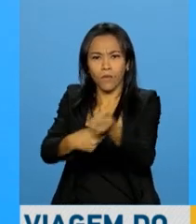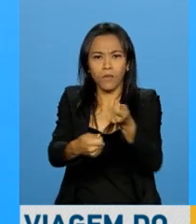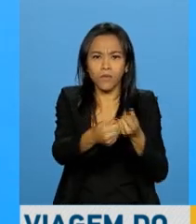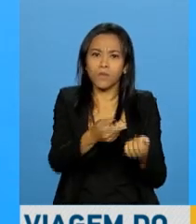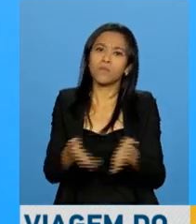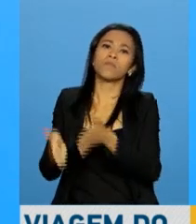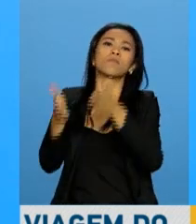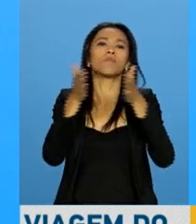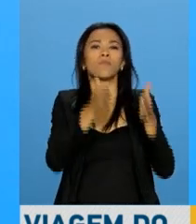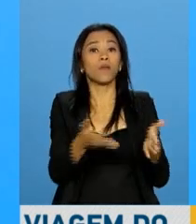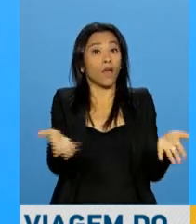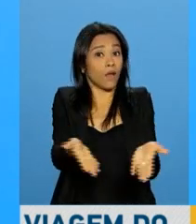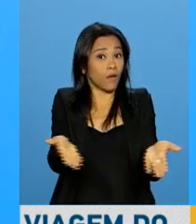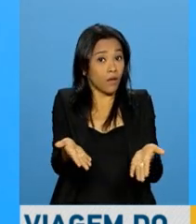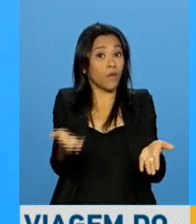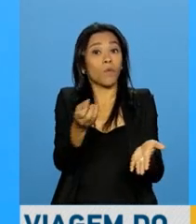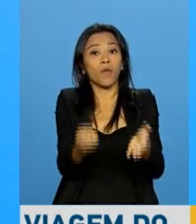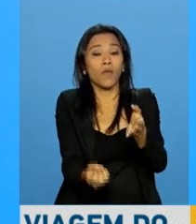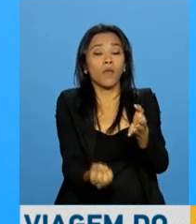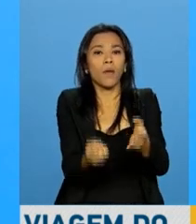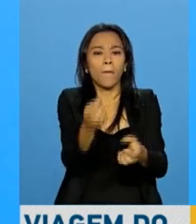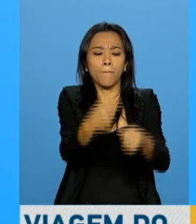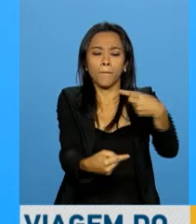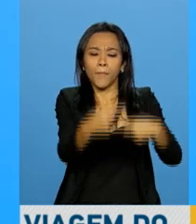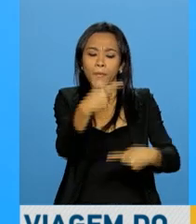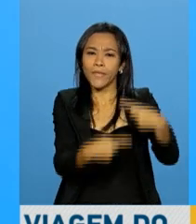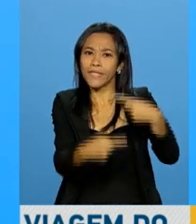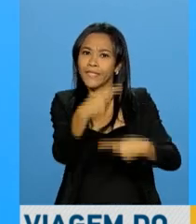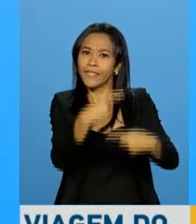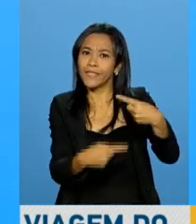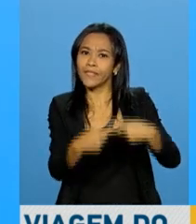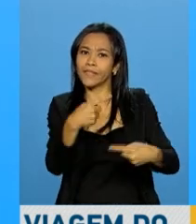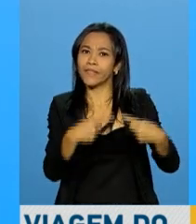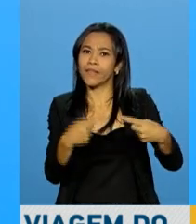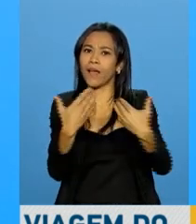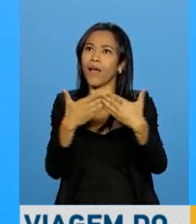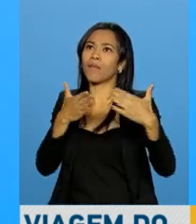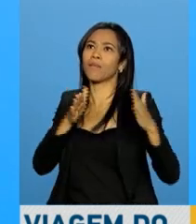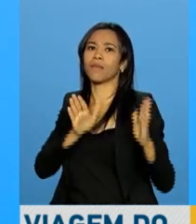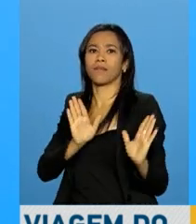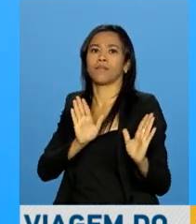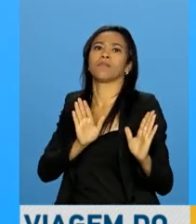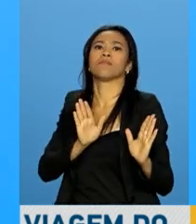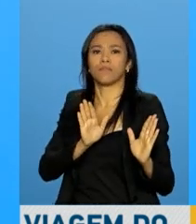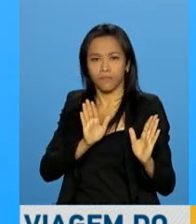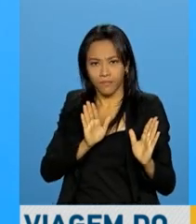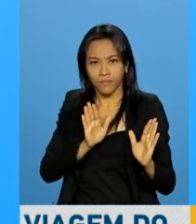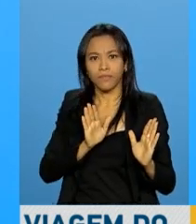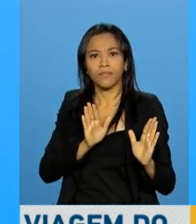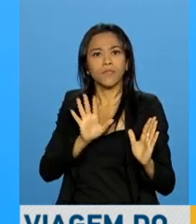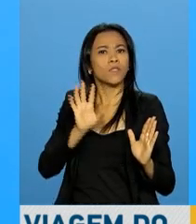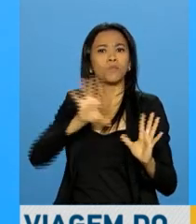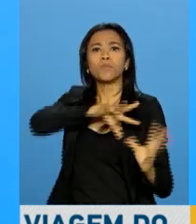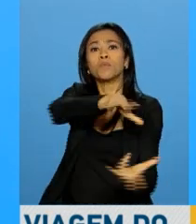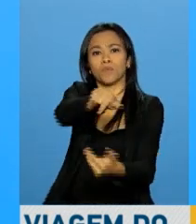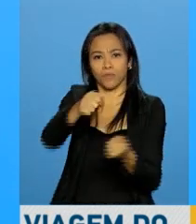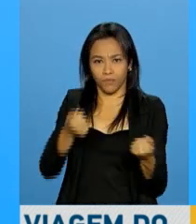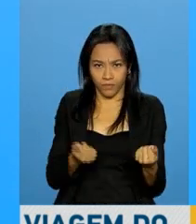ação uma política externa verdadeiramente universalista, de abertura ao